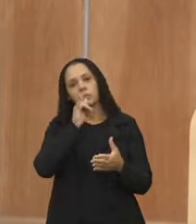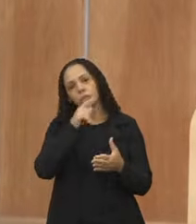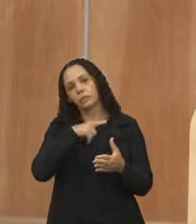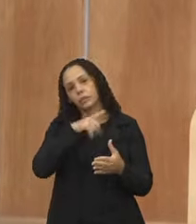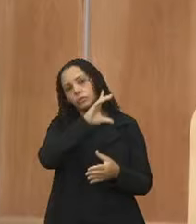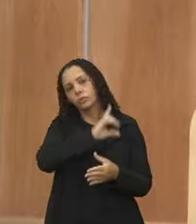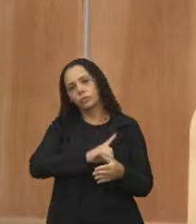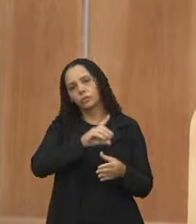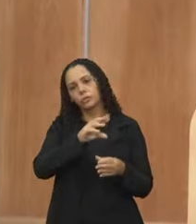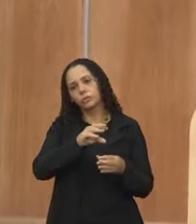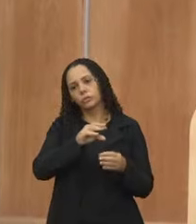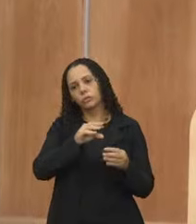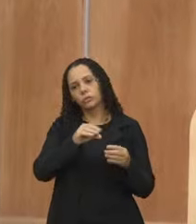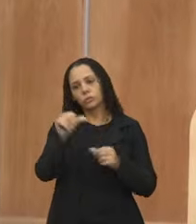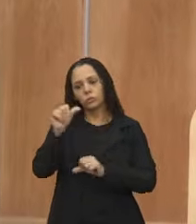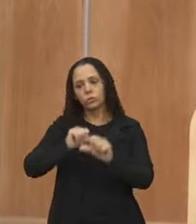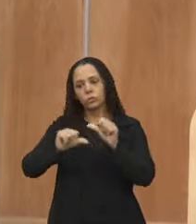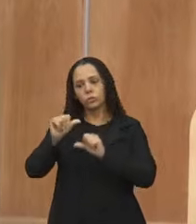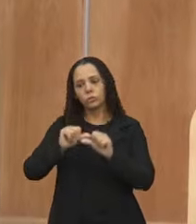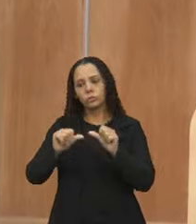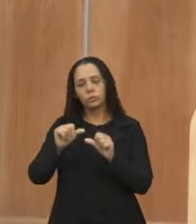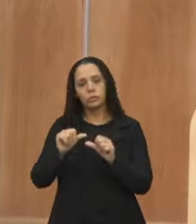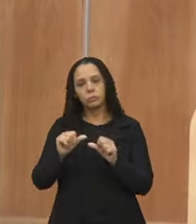a livre iniciativa que todo mundo tem.